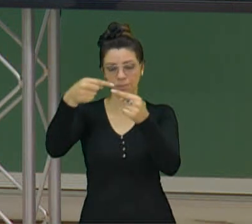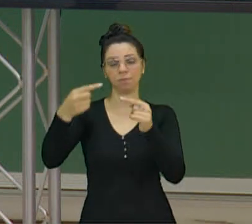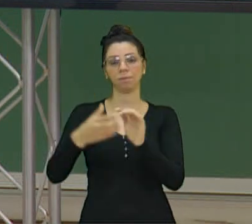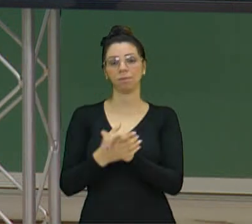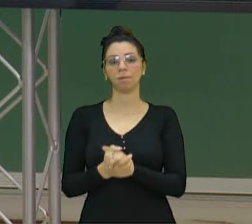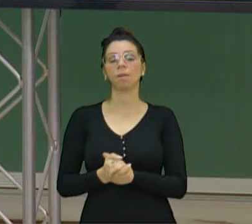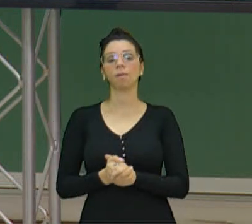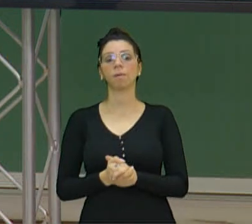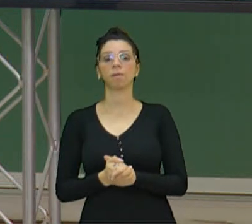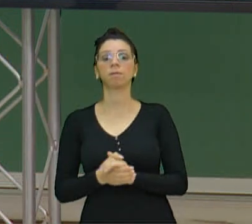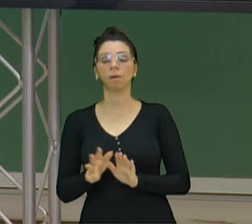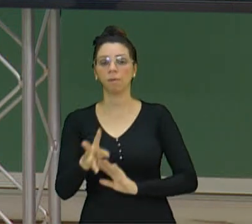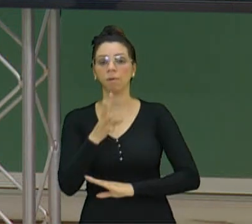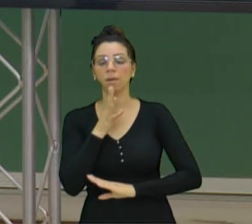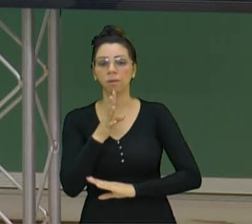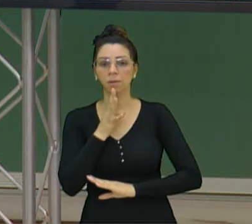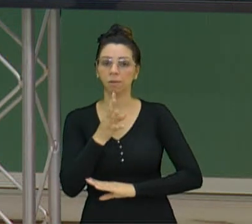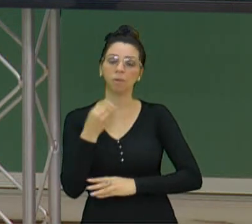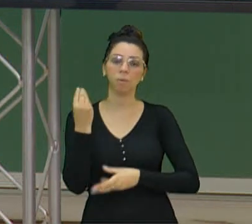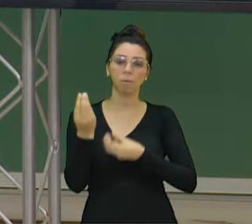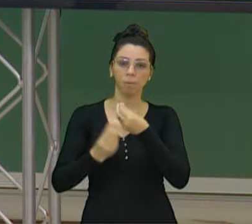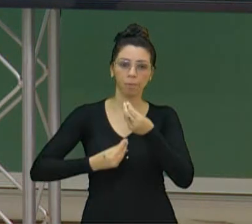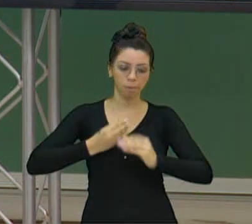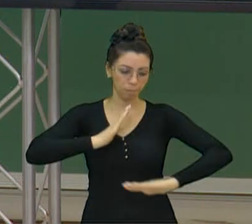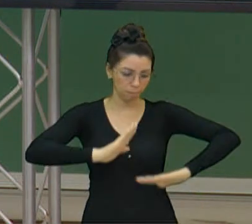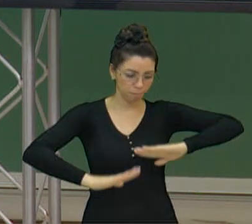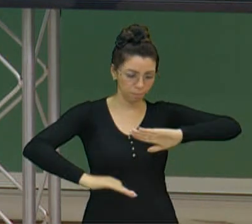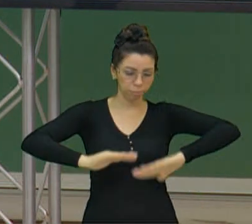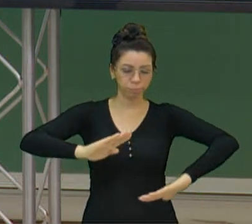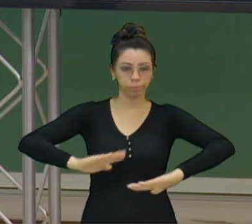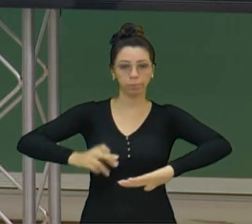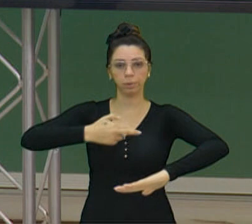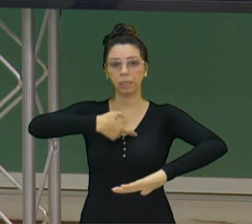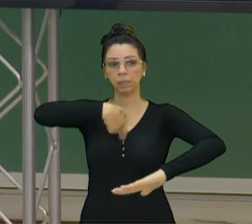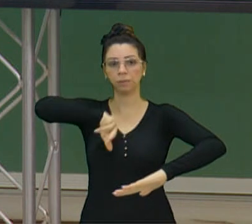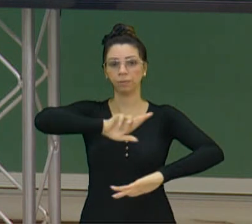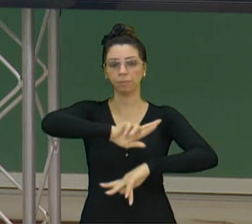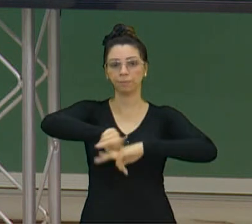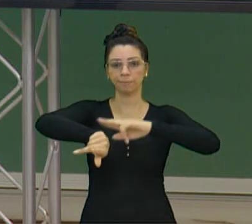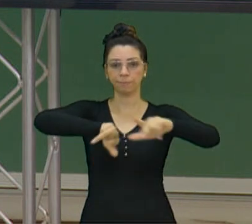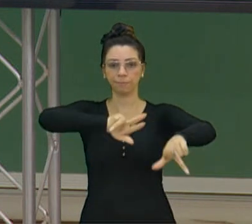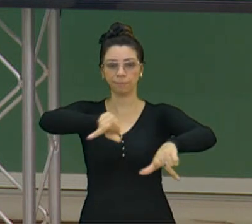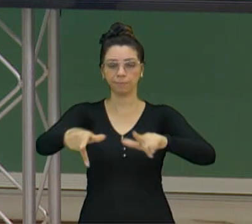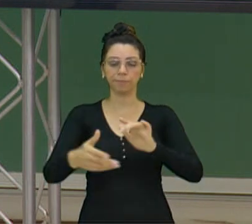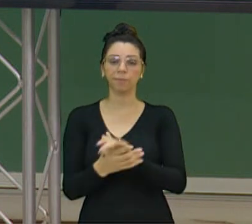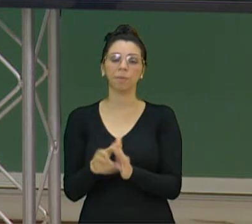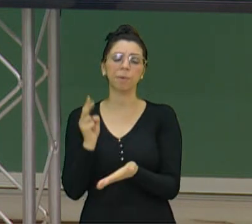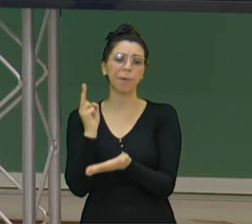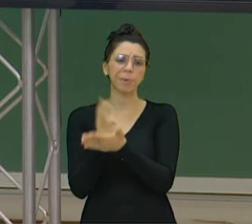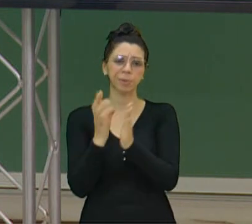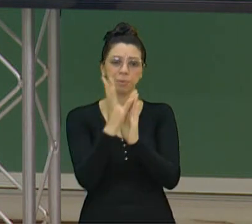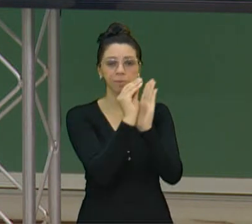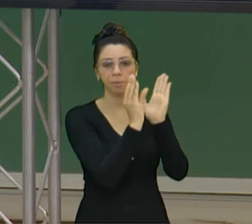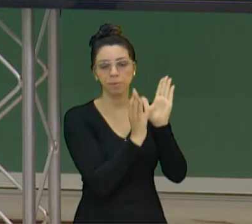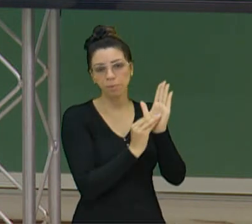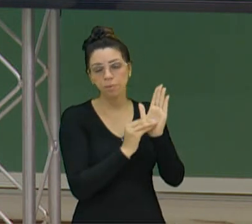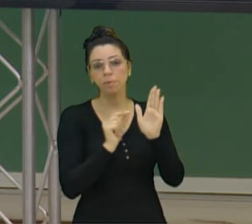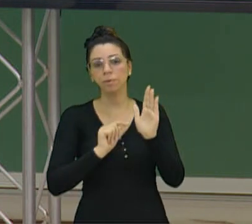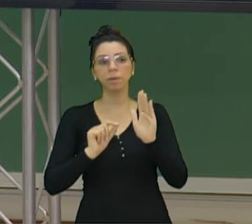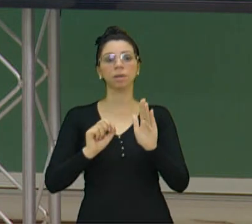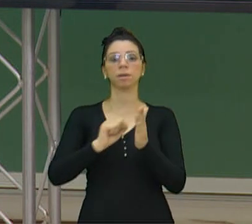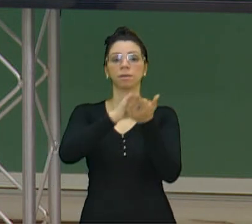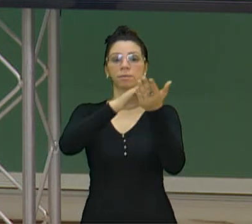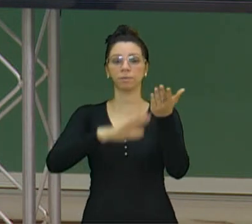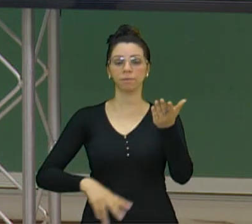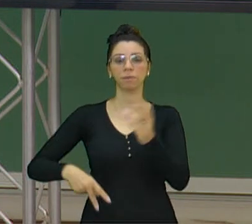um pouco de como os tambores se apresentam em diferentes religiões. E para continuar o nosso conteúdo de hoje, nós vamos para o exercício